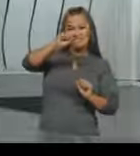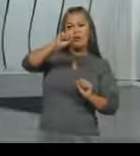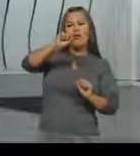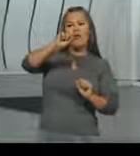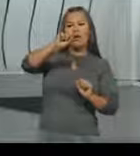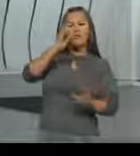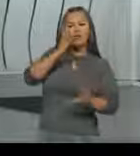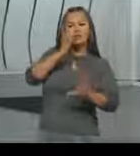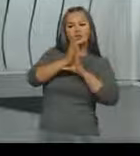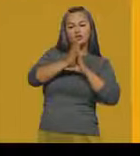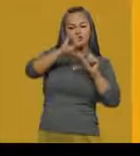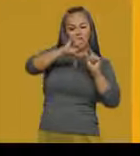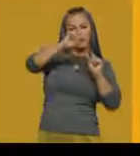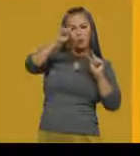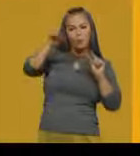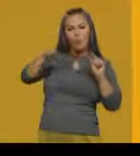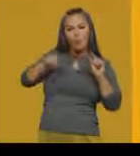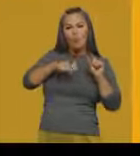completar isso aqui, olha.